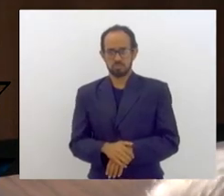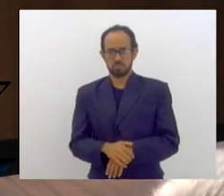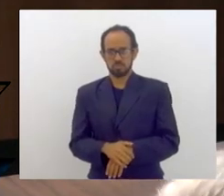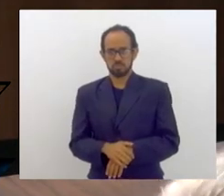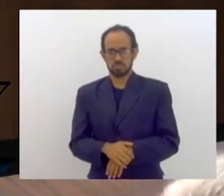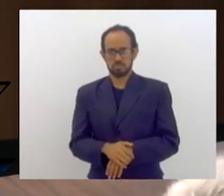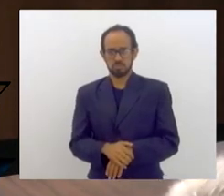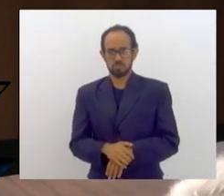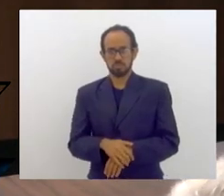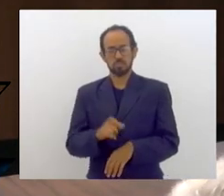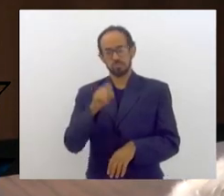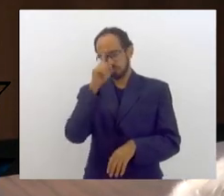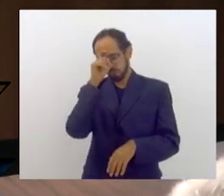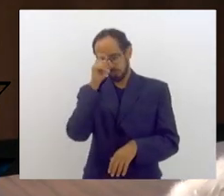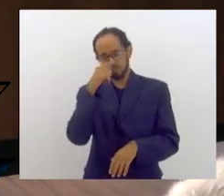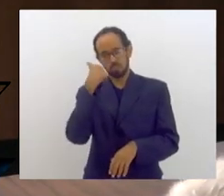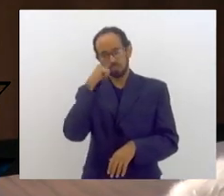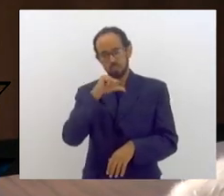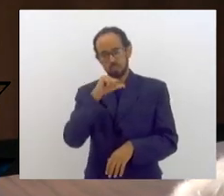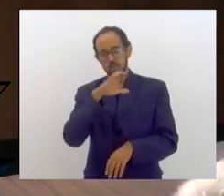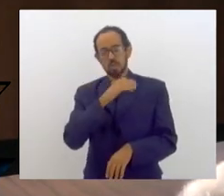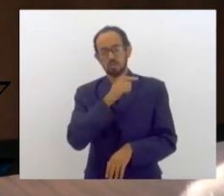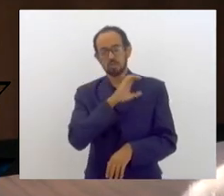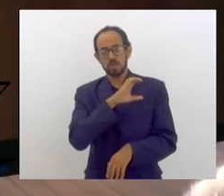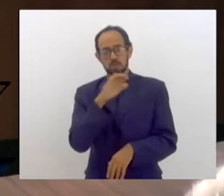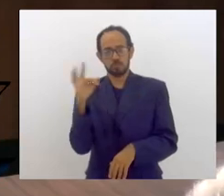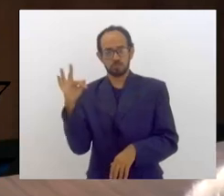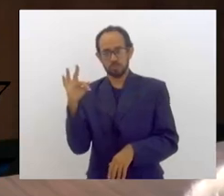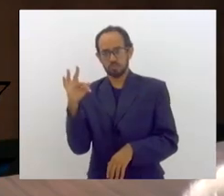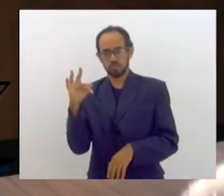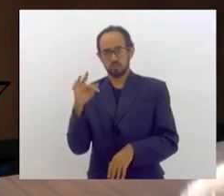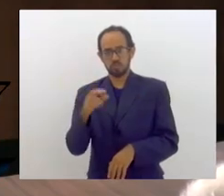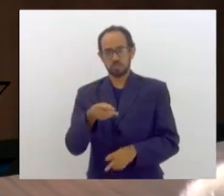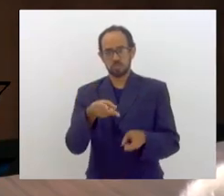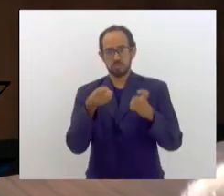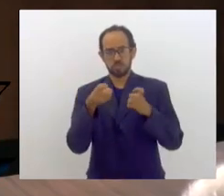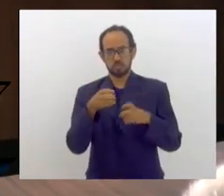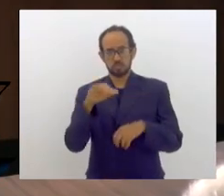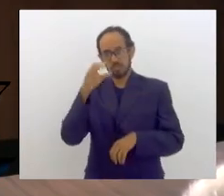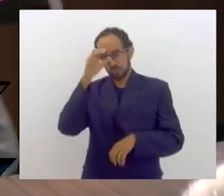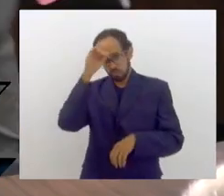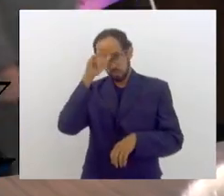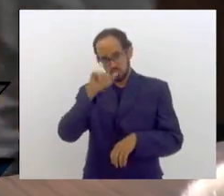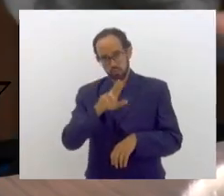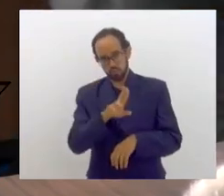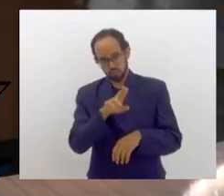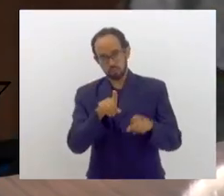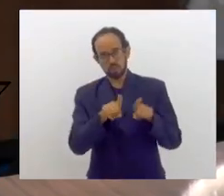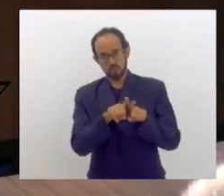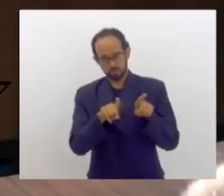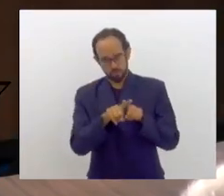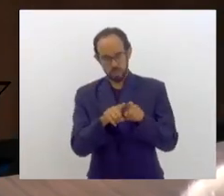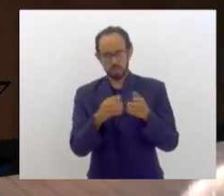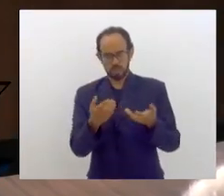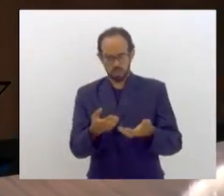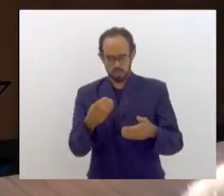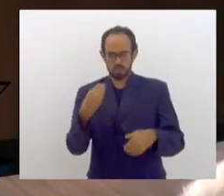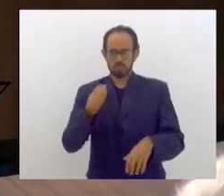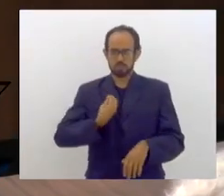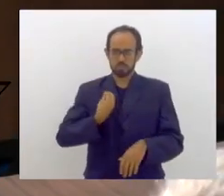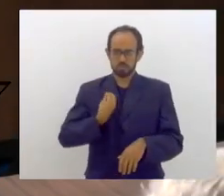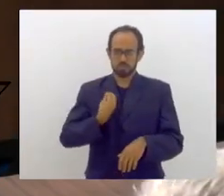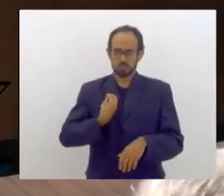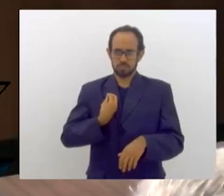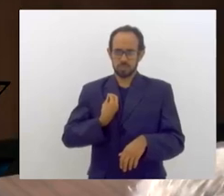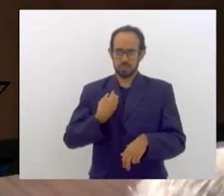da CPI do Hospital da Mulher de Cabo Frio. E já vejo a deputada Tia Ju querendo também fazer parte. Infelizmente, à